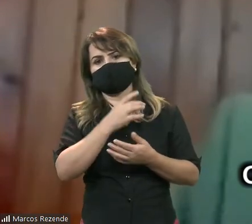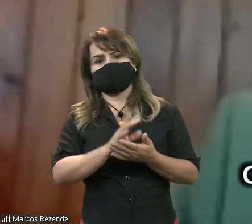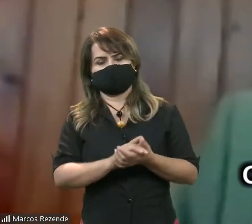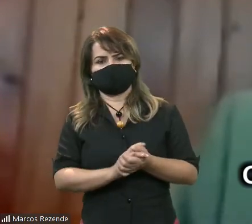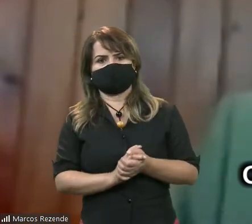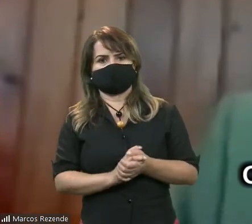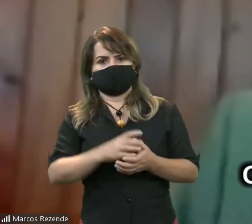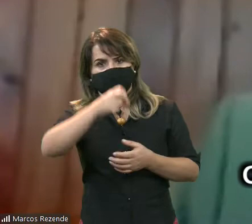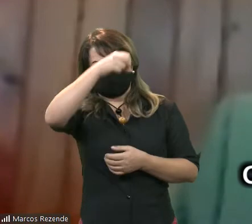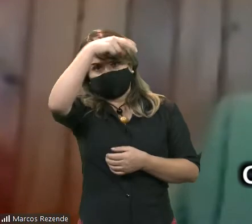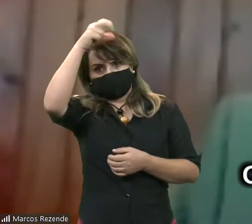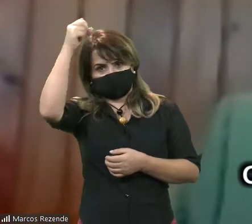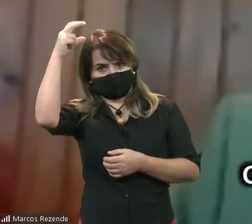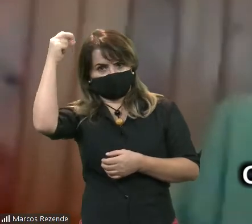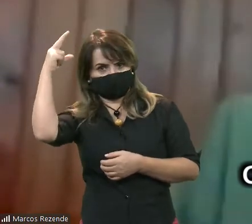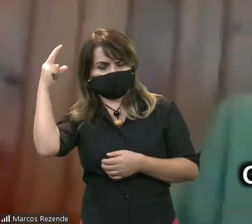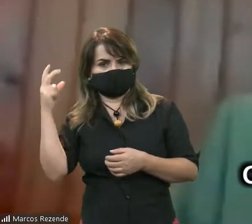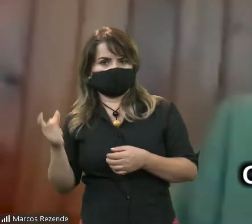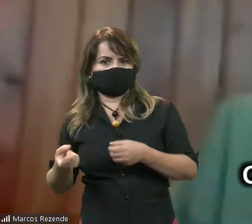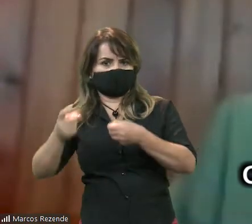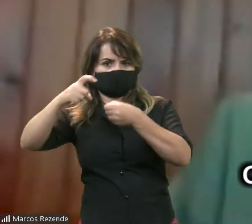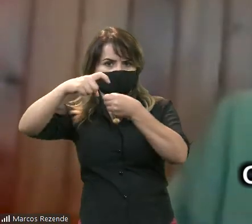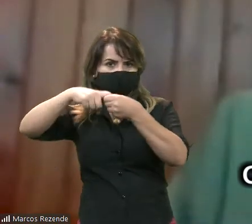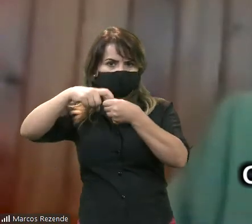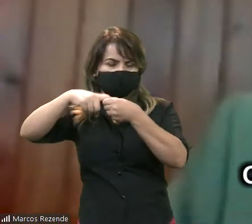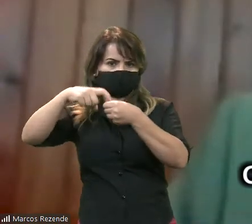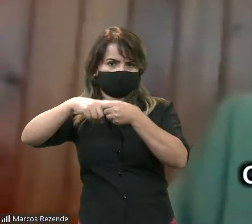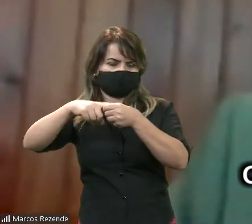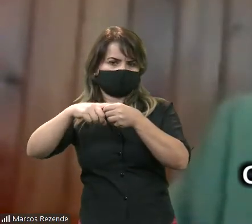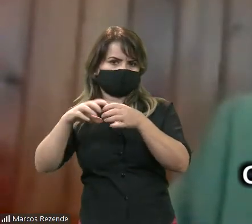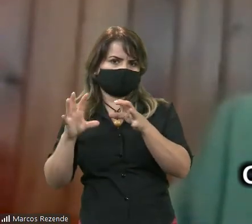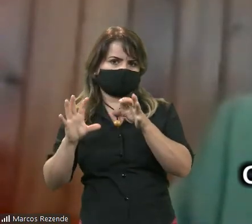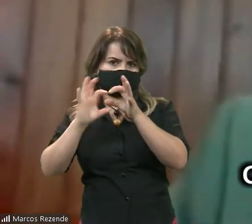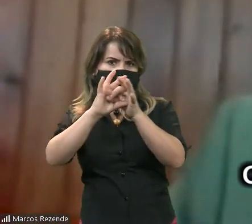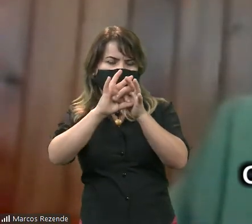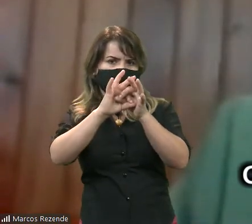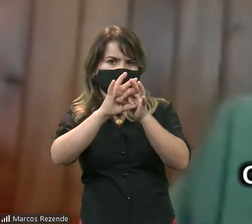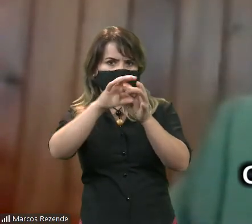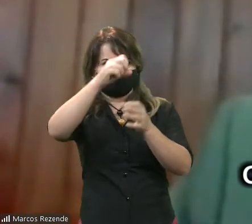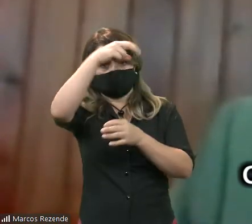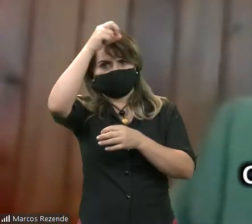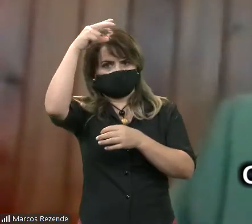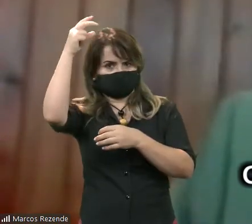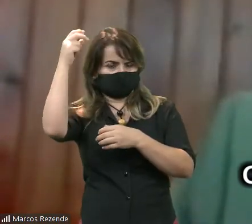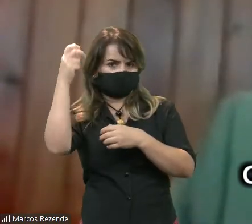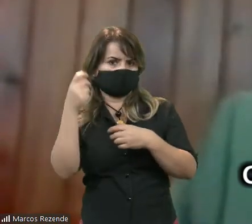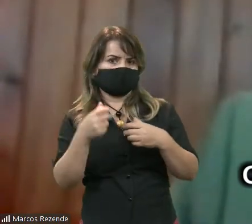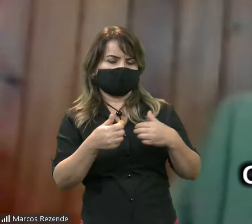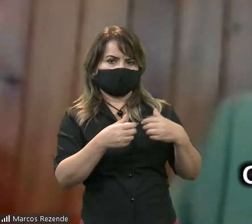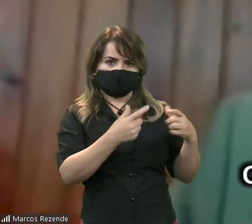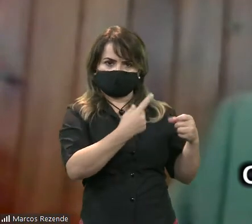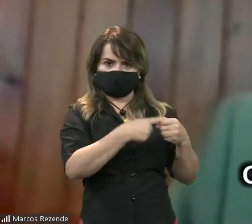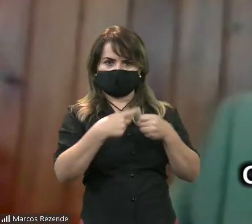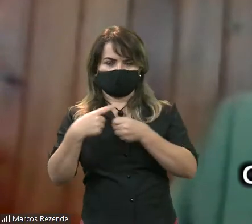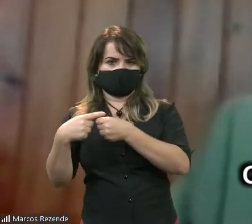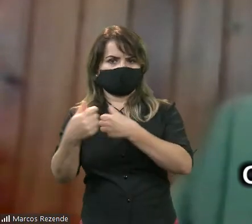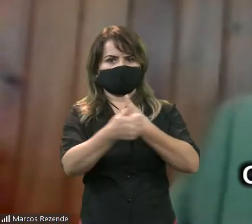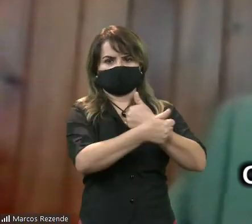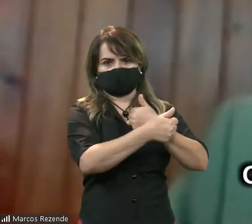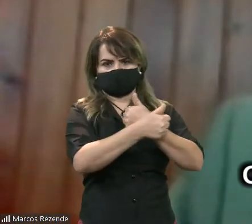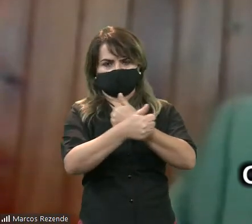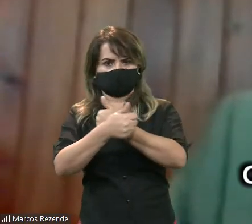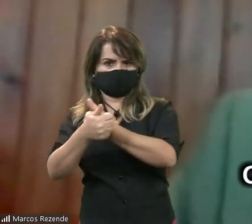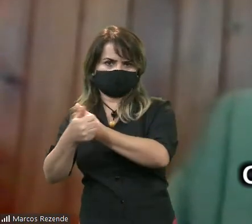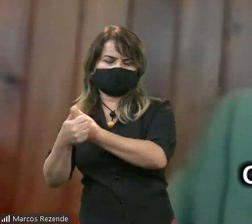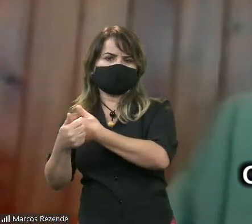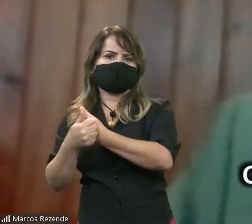a se associar e a contribuir para com a MITESP, Associação das Prefeituras dos Municípios de Interesse Turístico do Estado de São